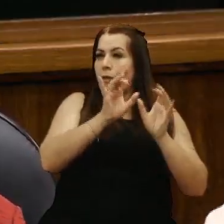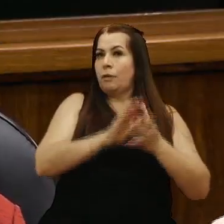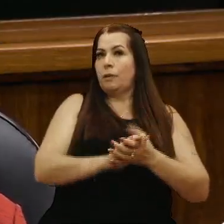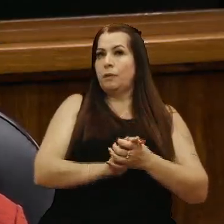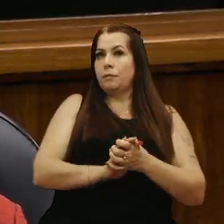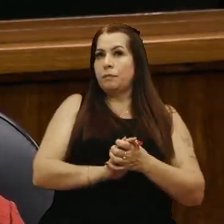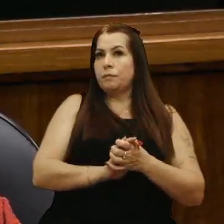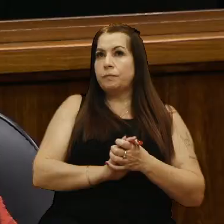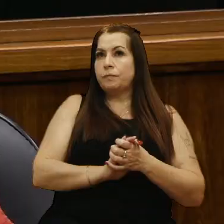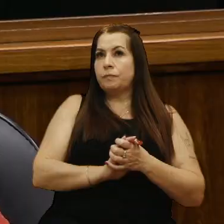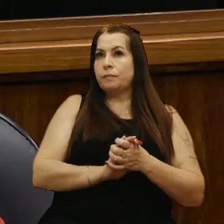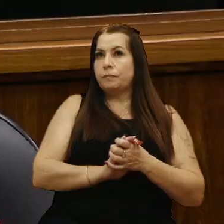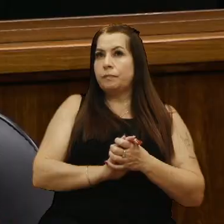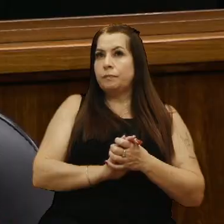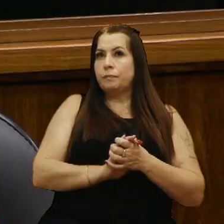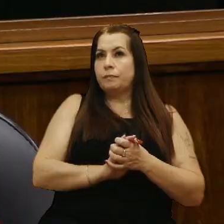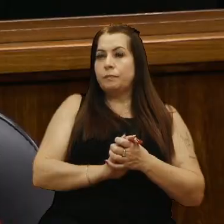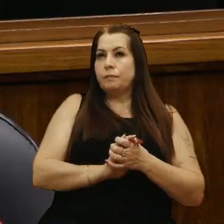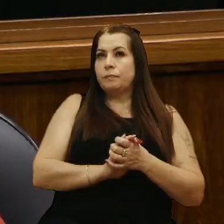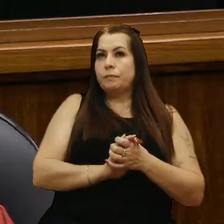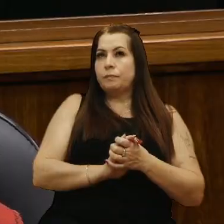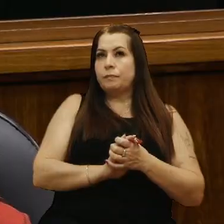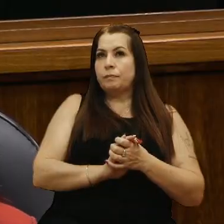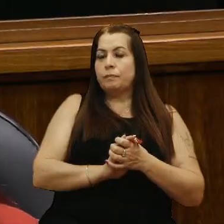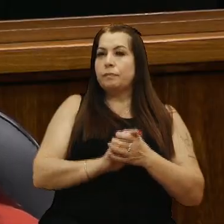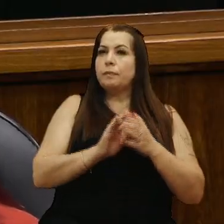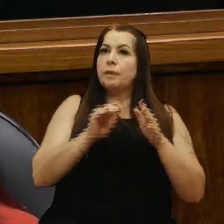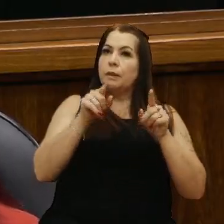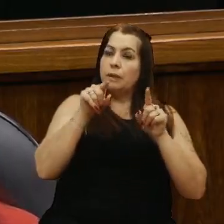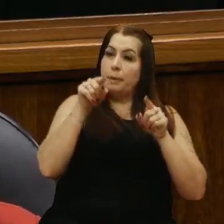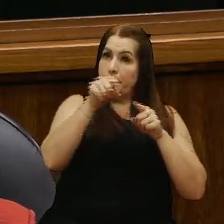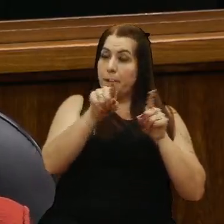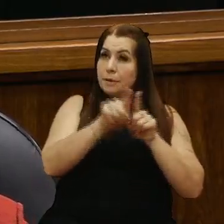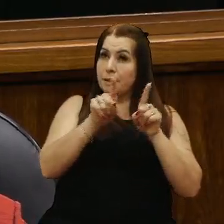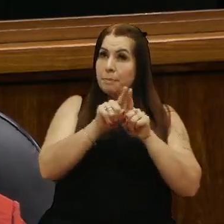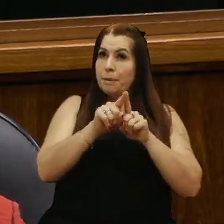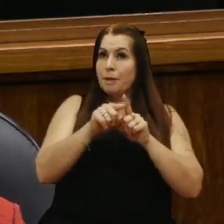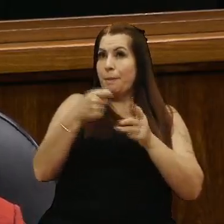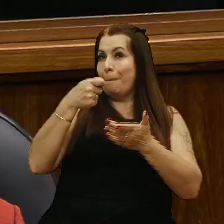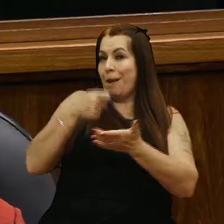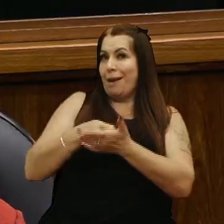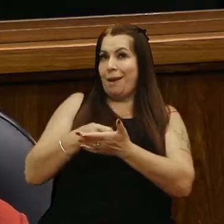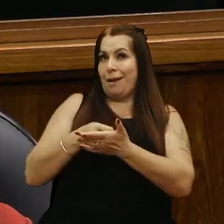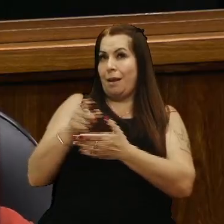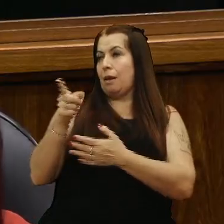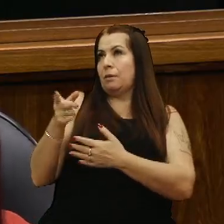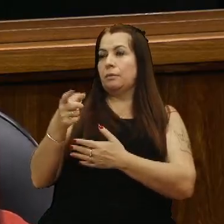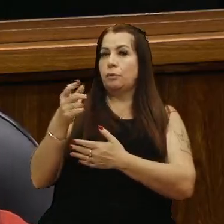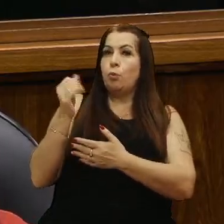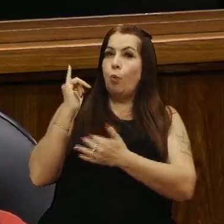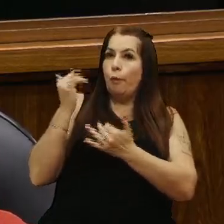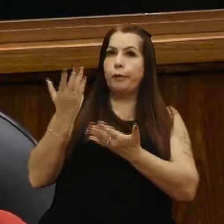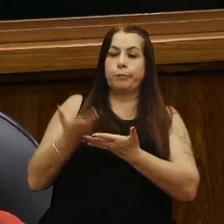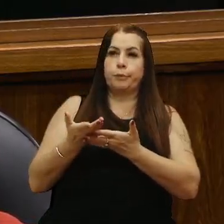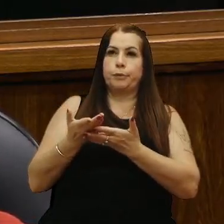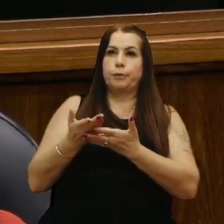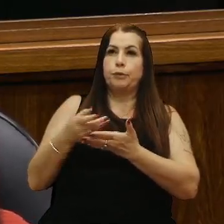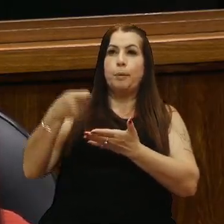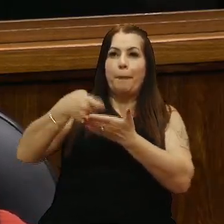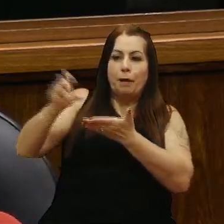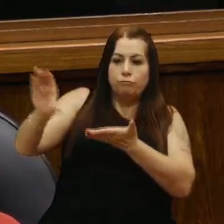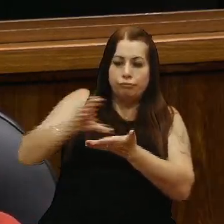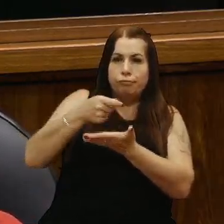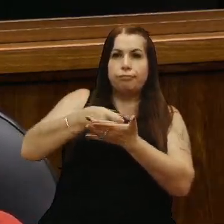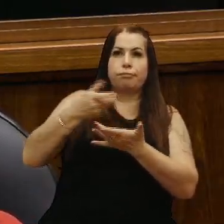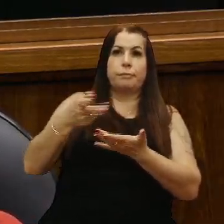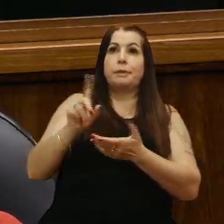especificamente apenas a questão da tarifa, a questão do subsídio. A